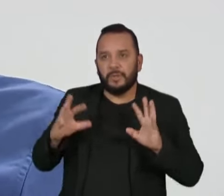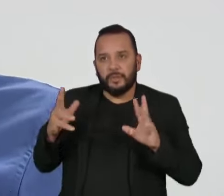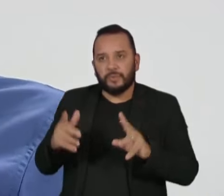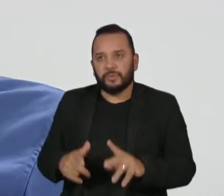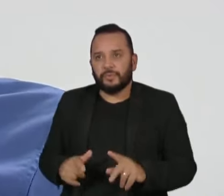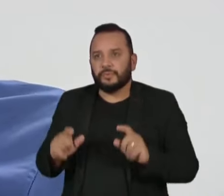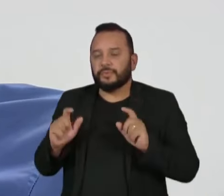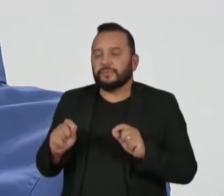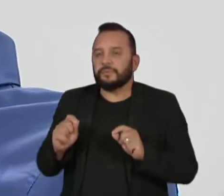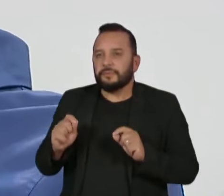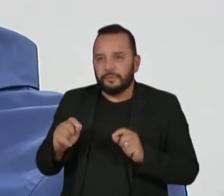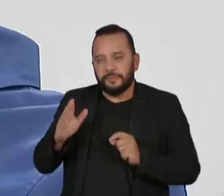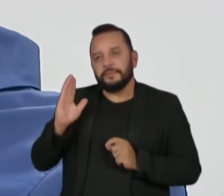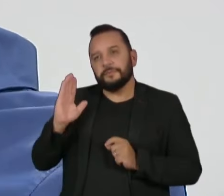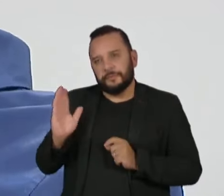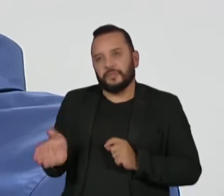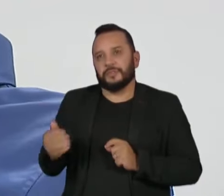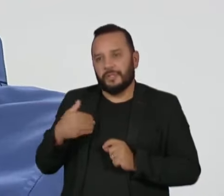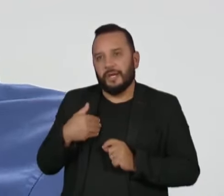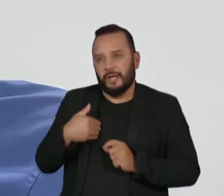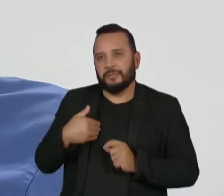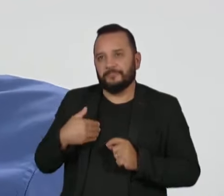se é que a gente pode chamar assim, né?